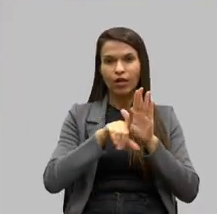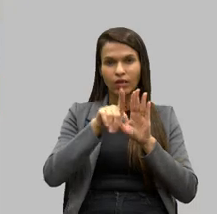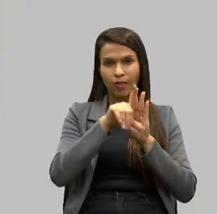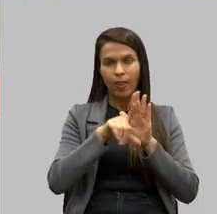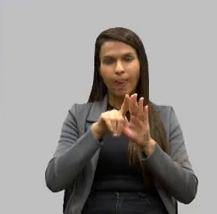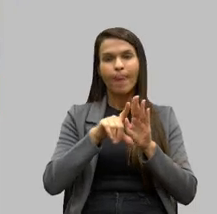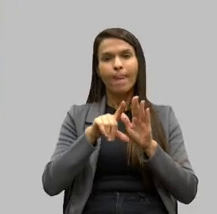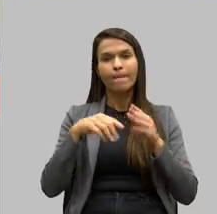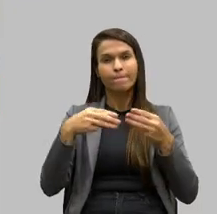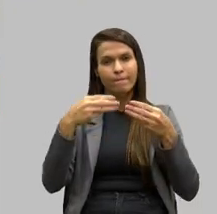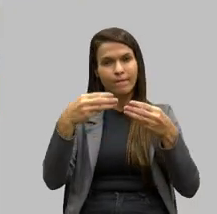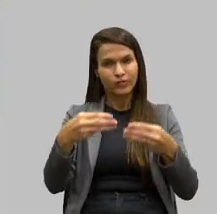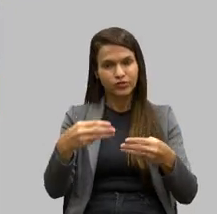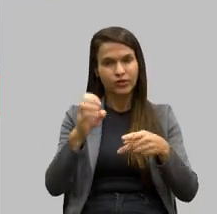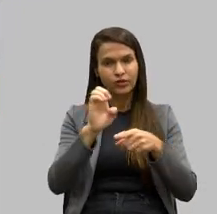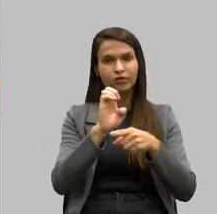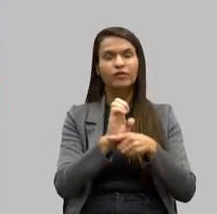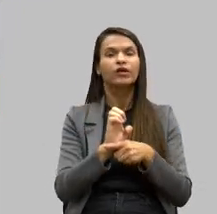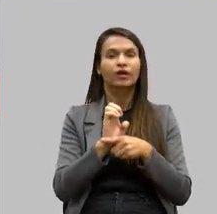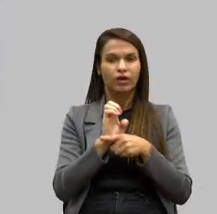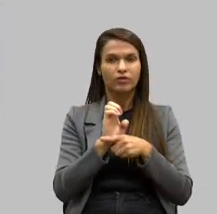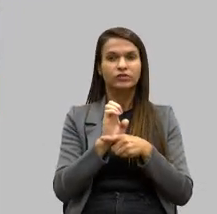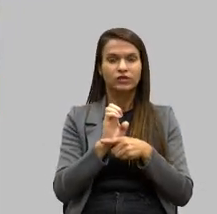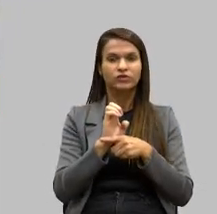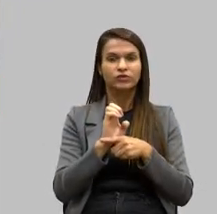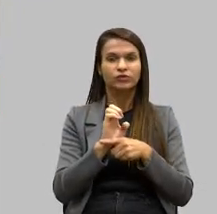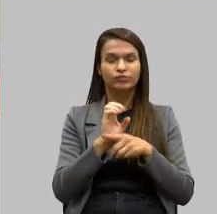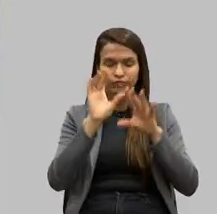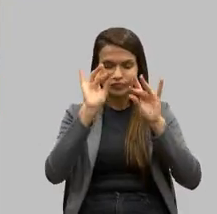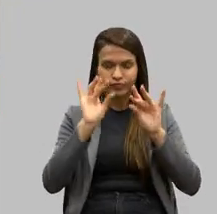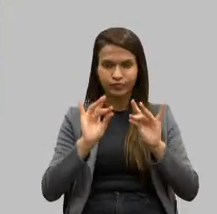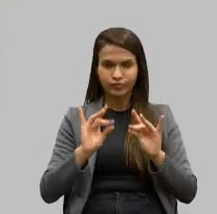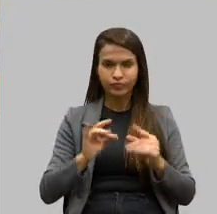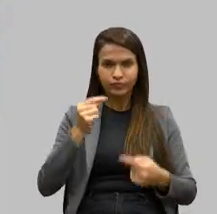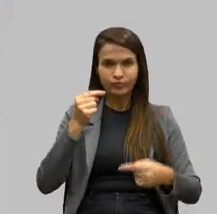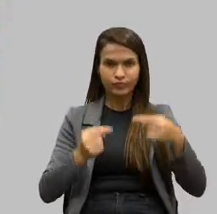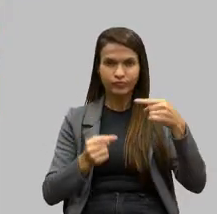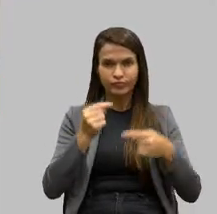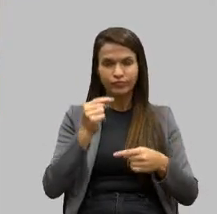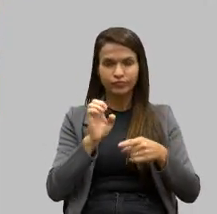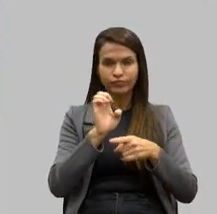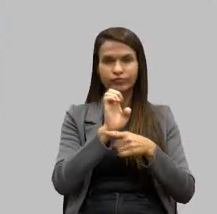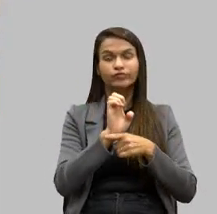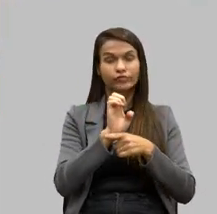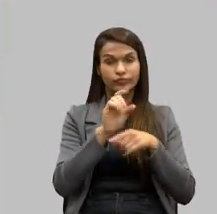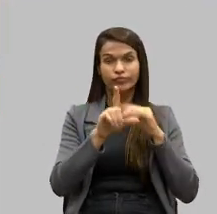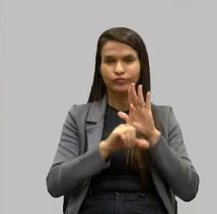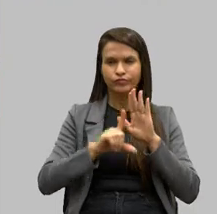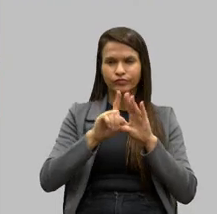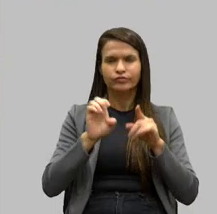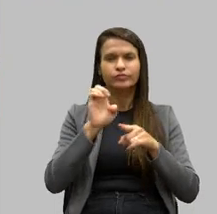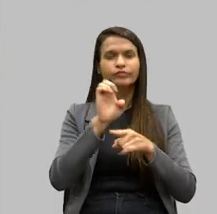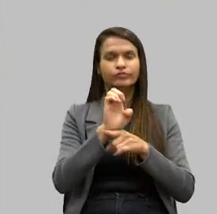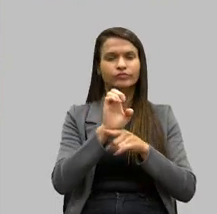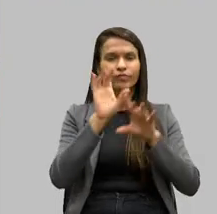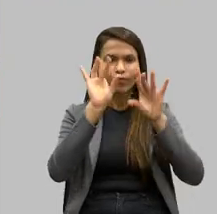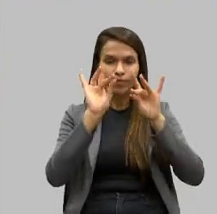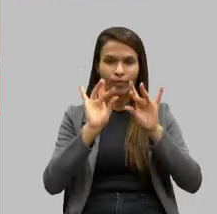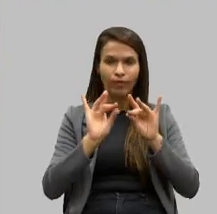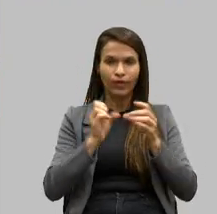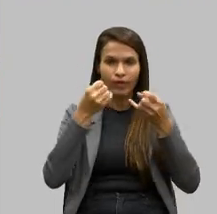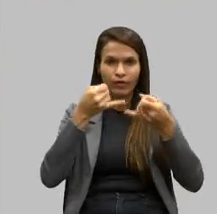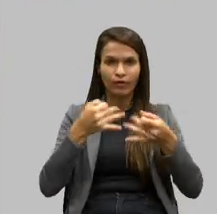seja definida a política estadual em relação ao piso. E a legislação estadual definia